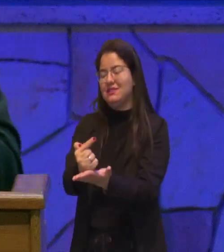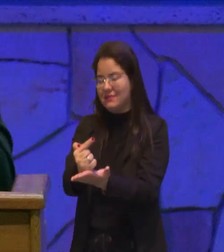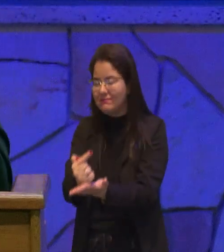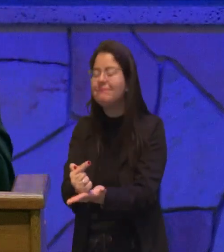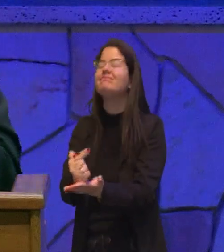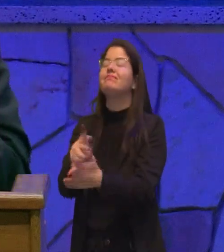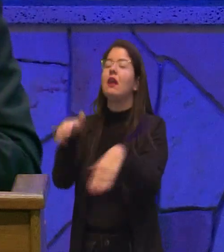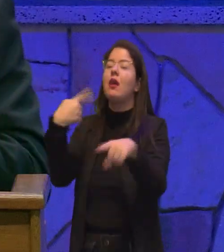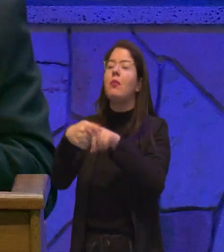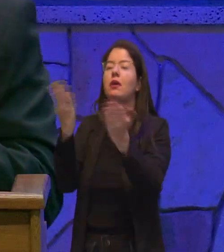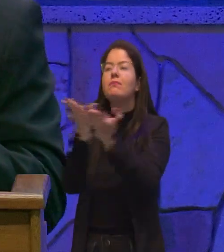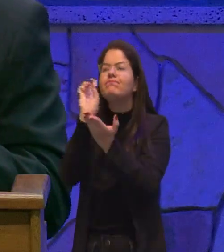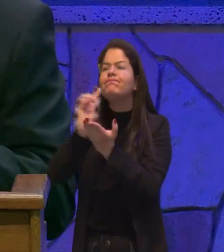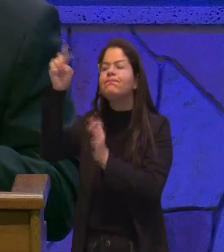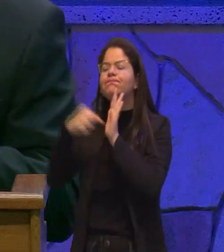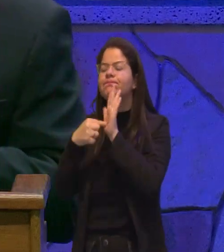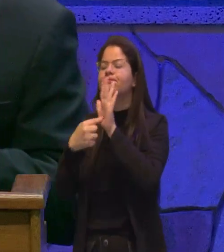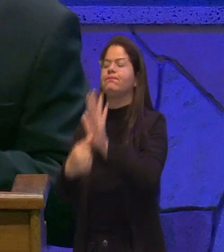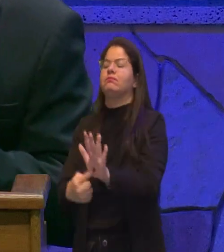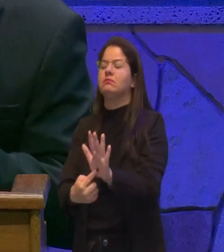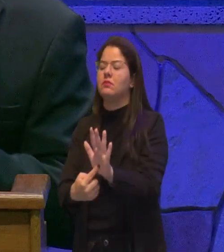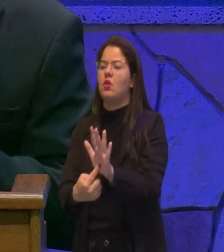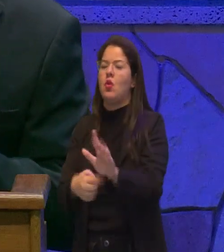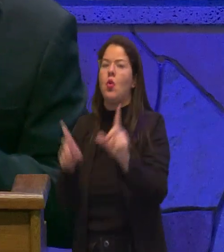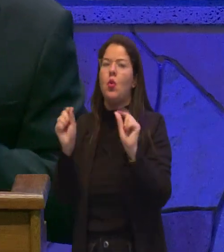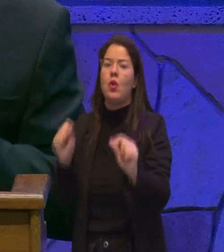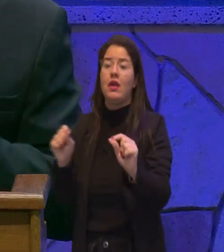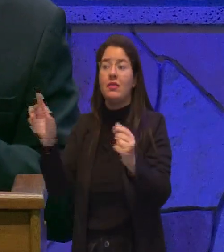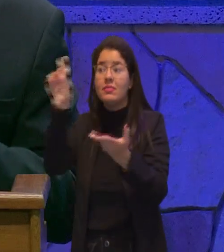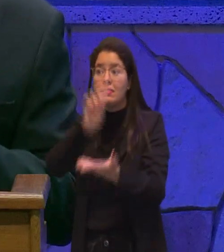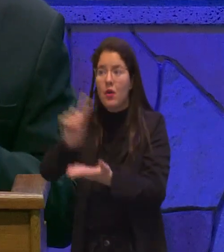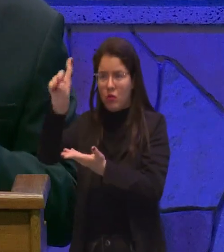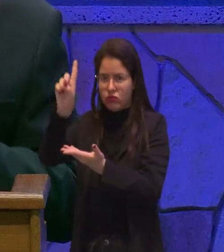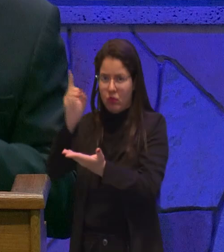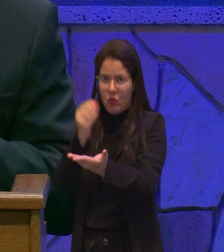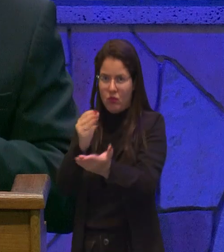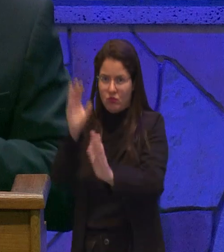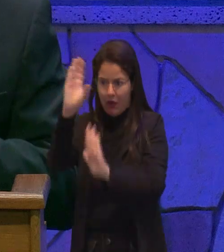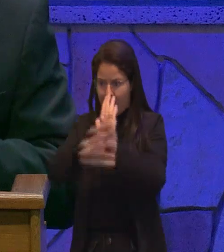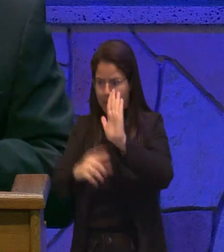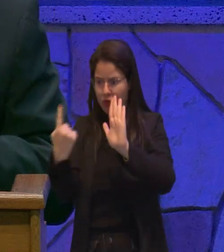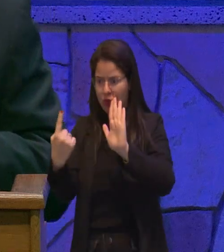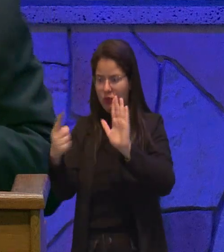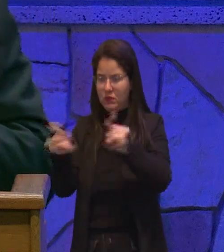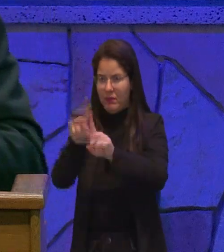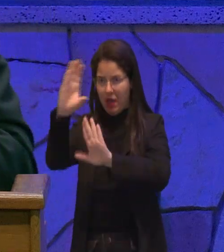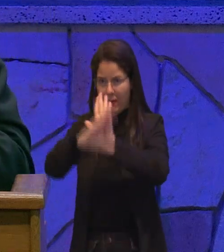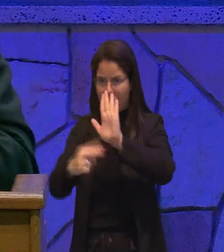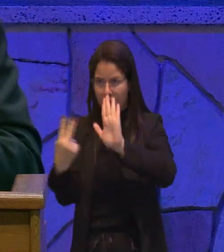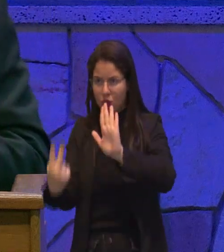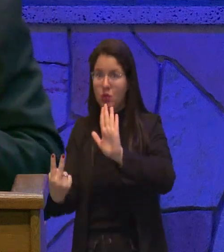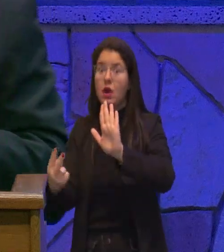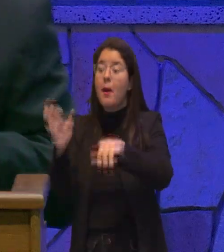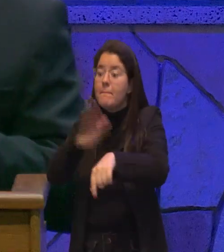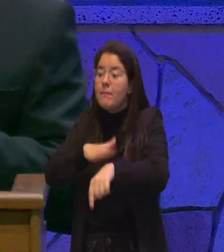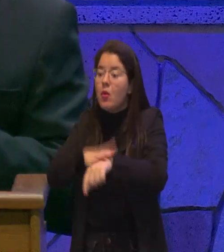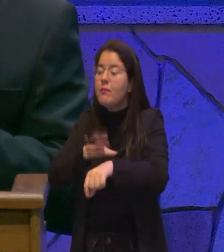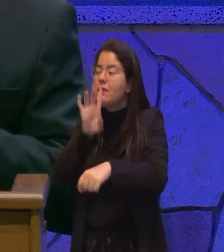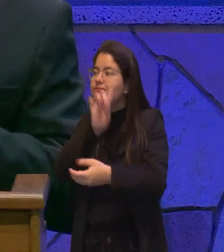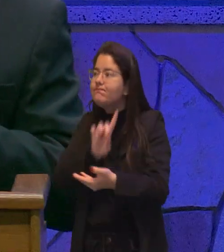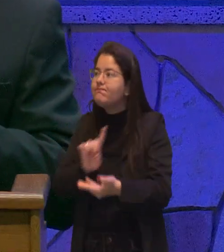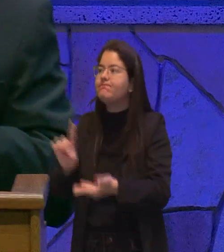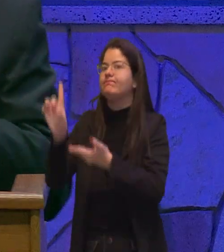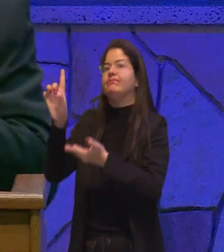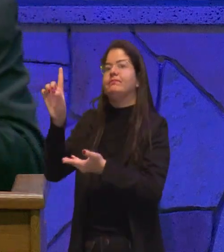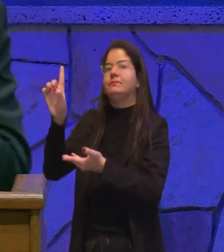Porque a palavra de Deus nos mostra que Deus, no capítulo 1 e no capítulo 2, quando Deus